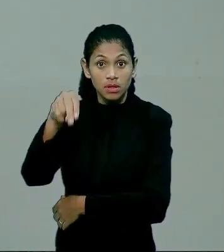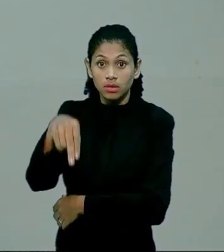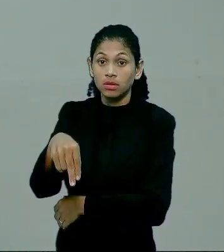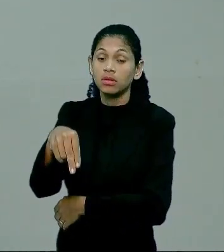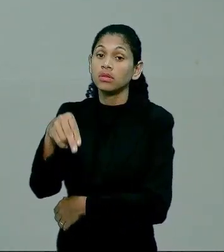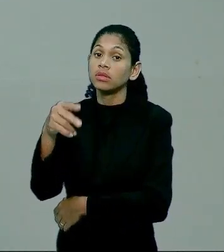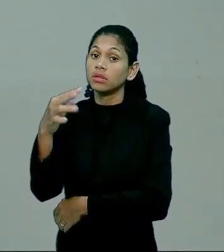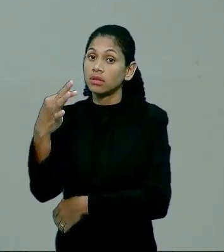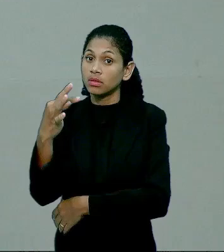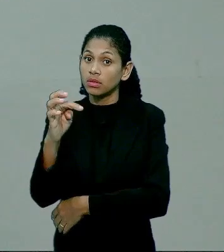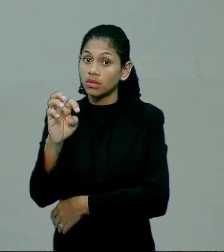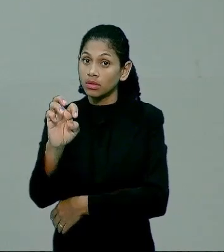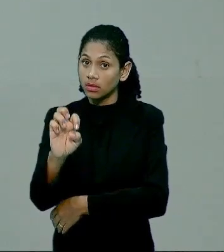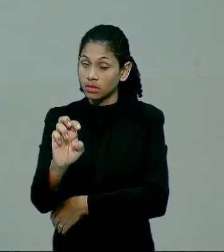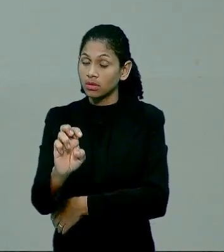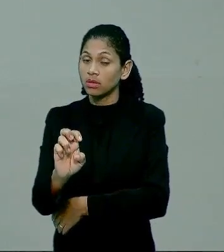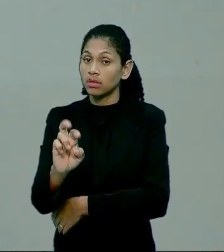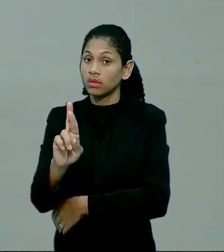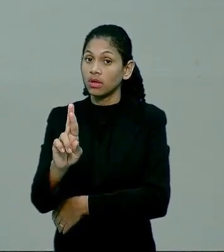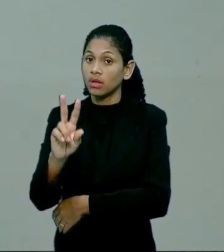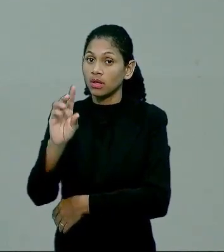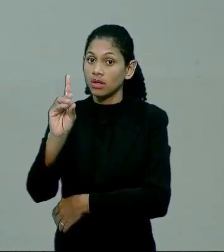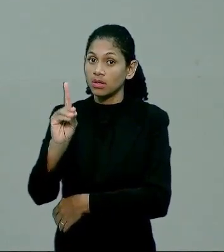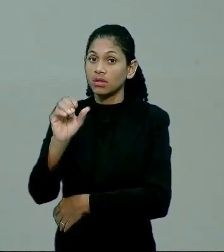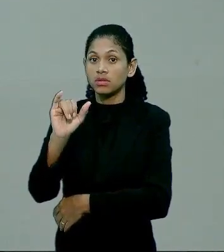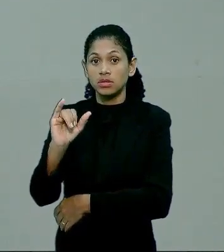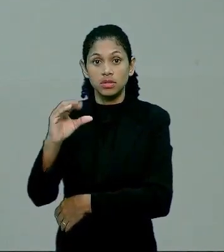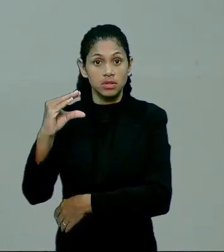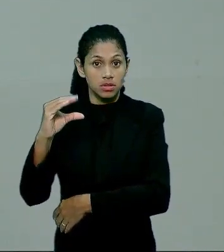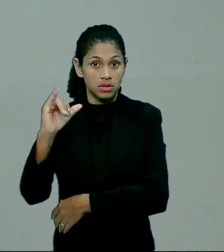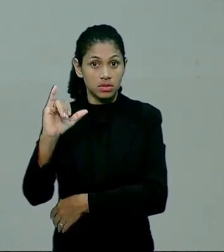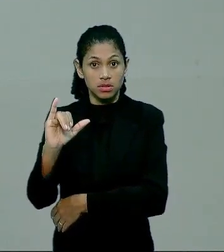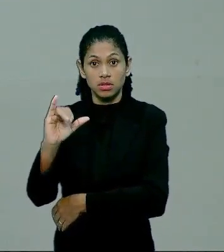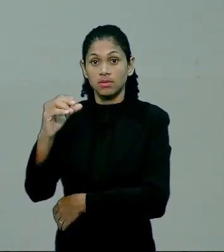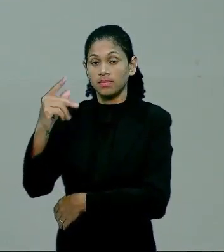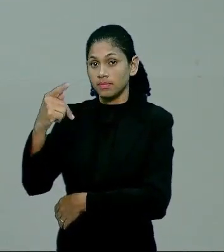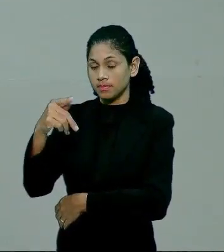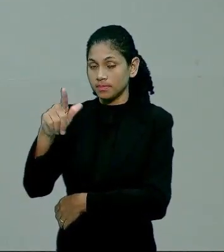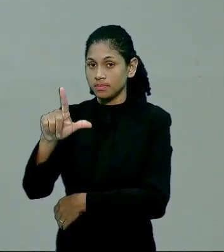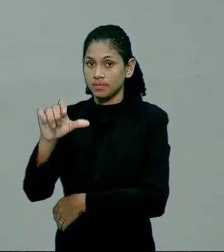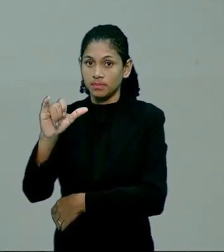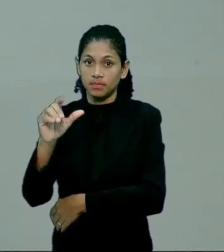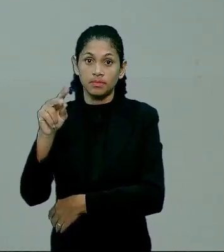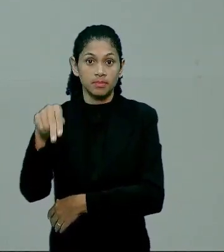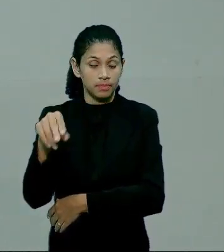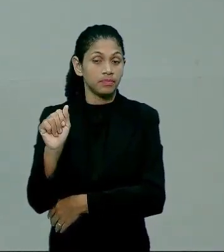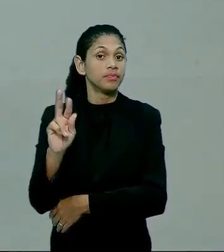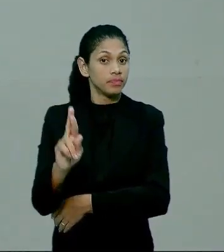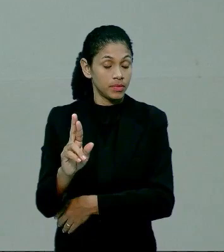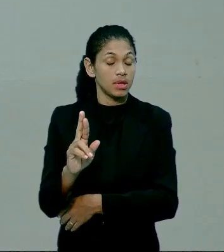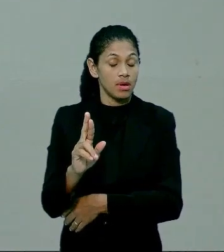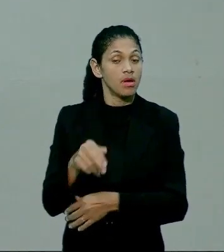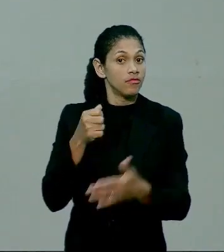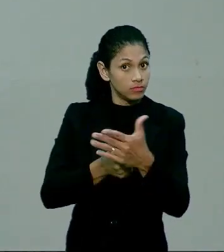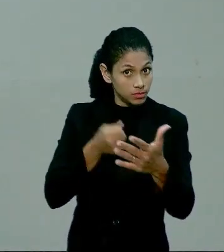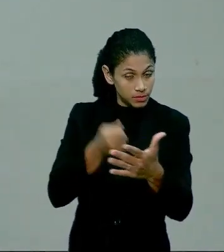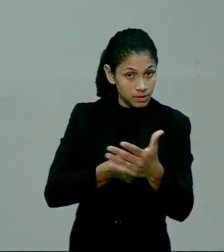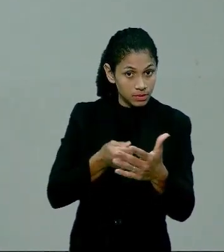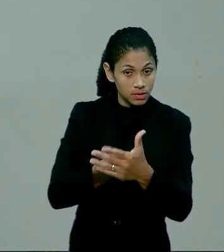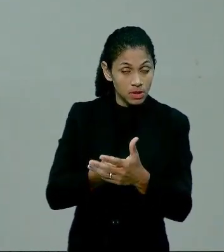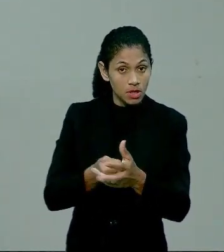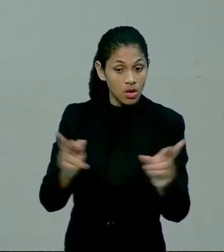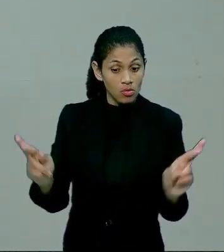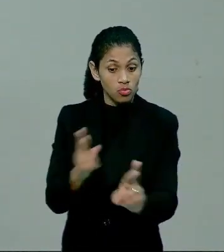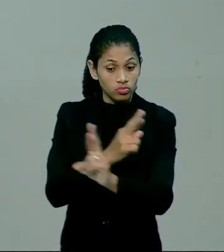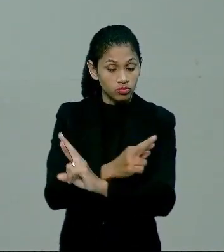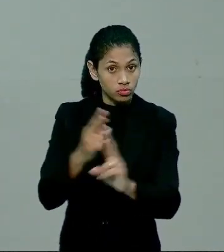mas estamos abordando um aspecto filosófico que é de humanas. Então, a gente sempre vai estar fazendo correlações que é importante para a gente fazer esse casamento, esse cruzamento